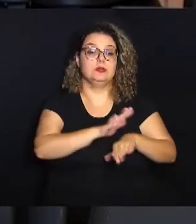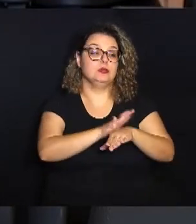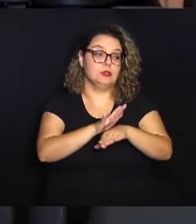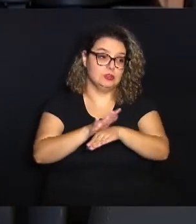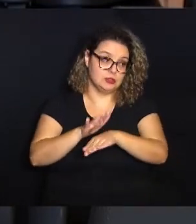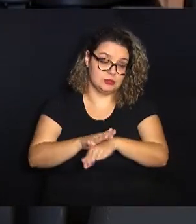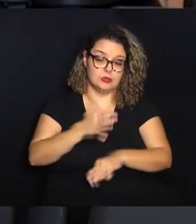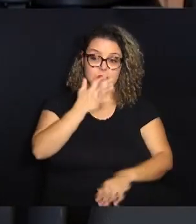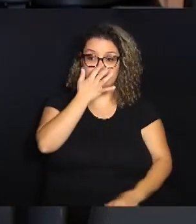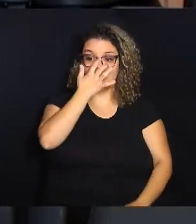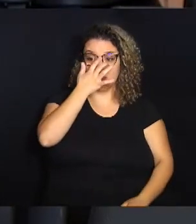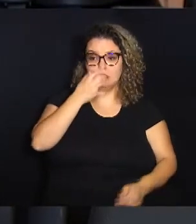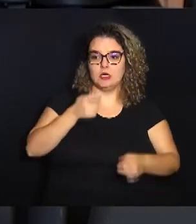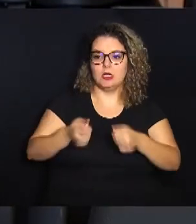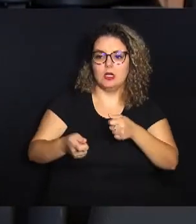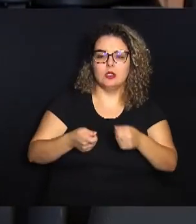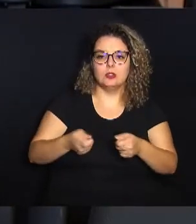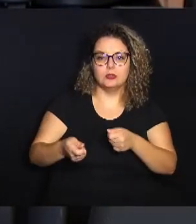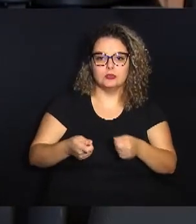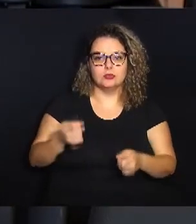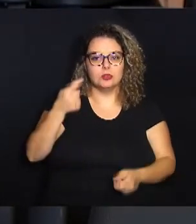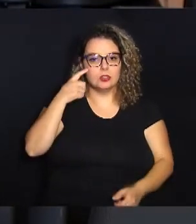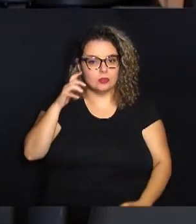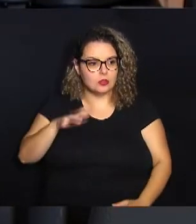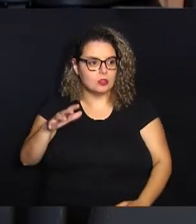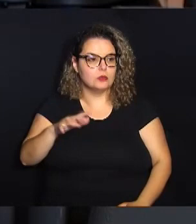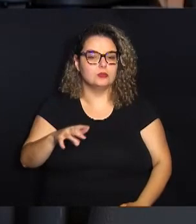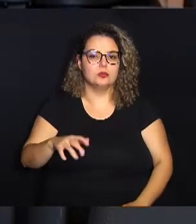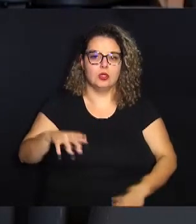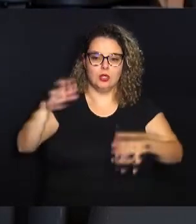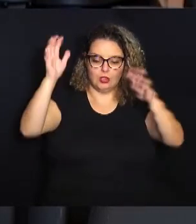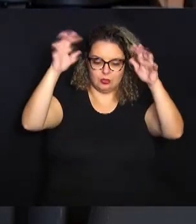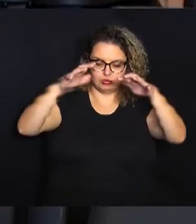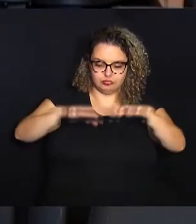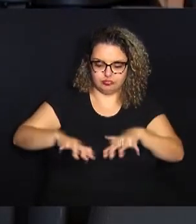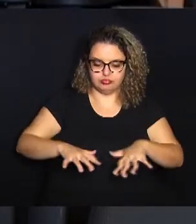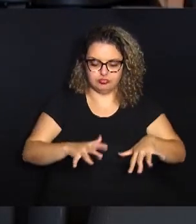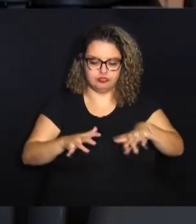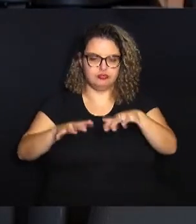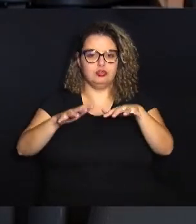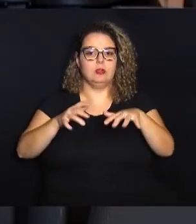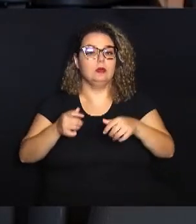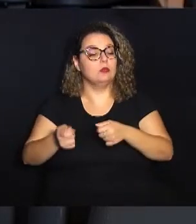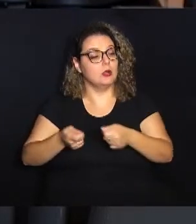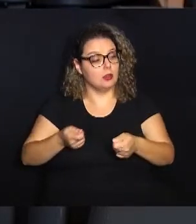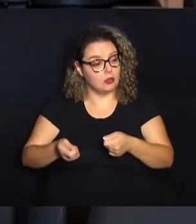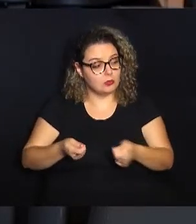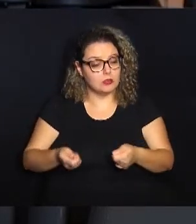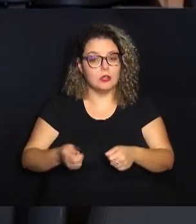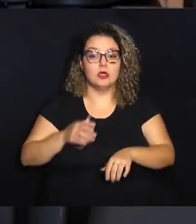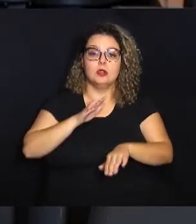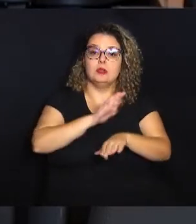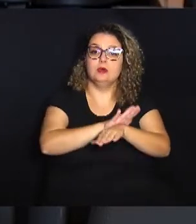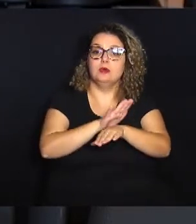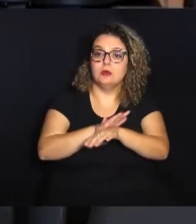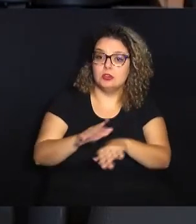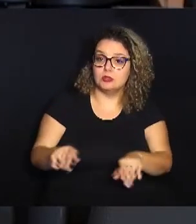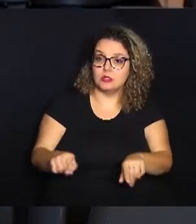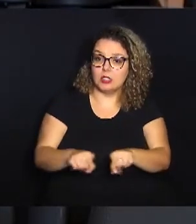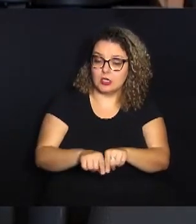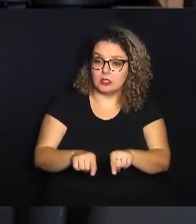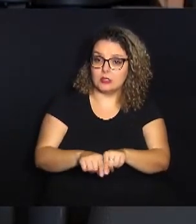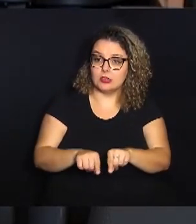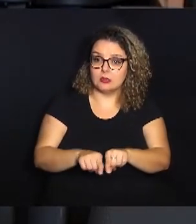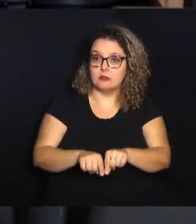a conter a ideia do alagamento, das inundações, e vai ajudar, inclusive,